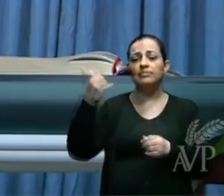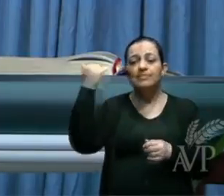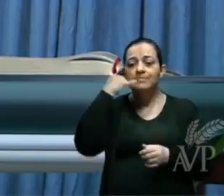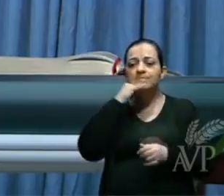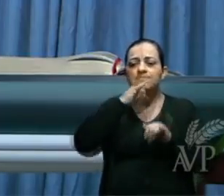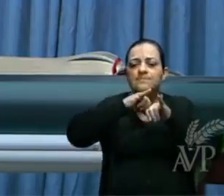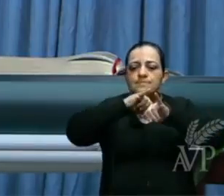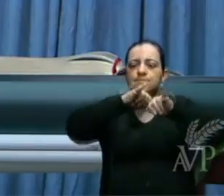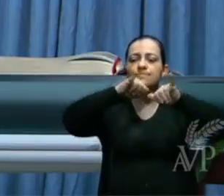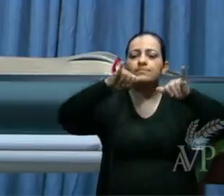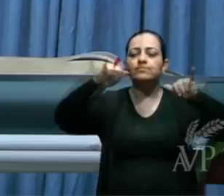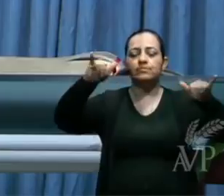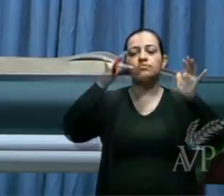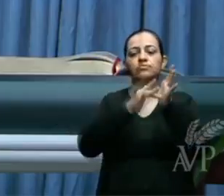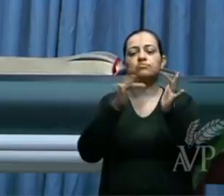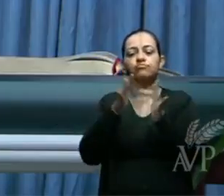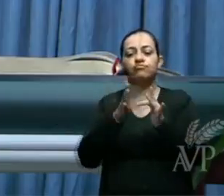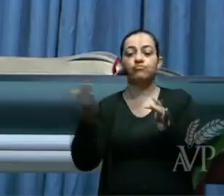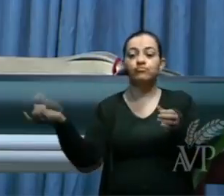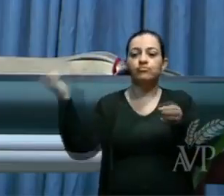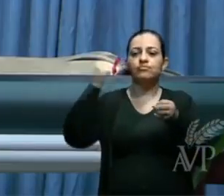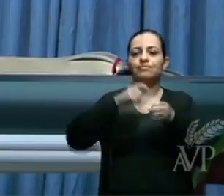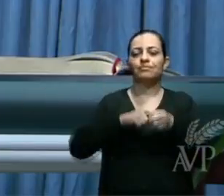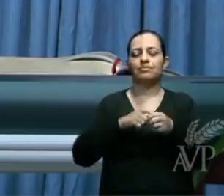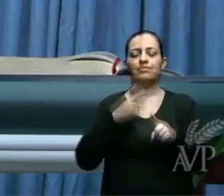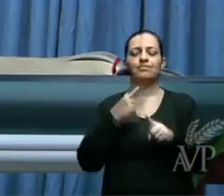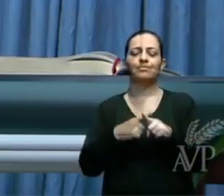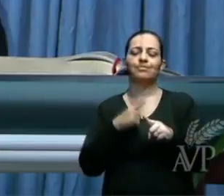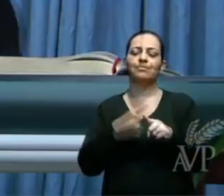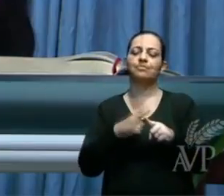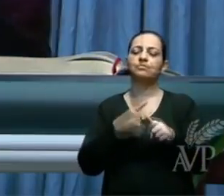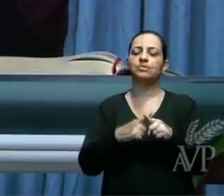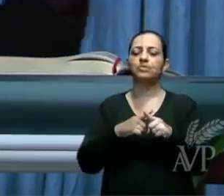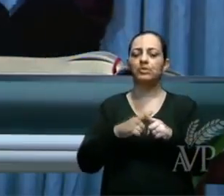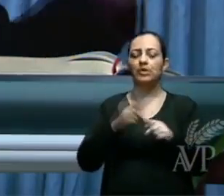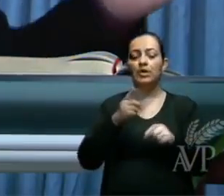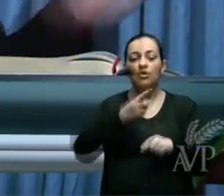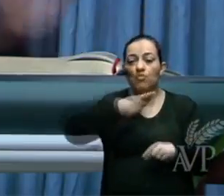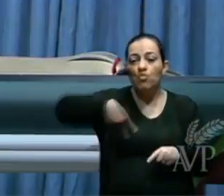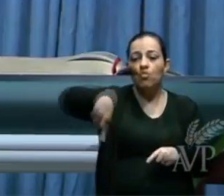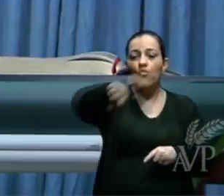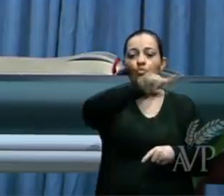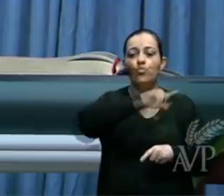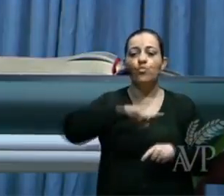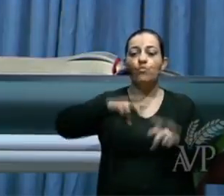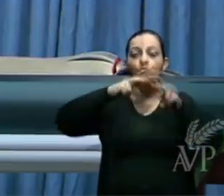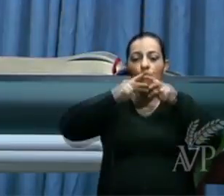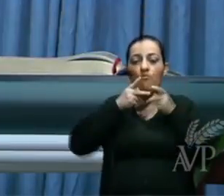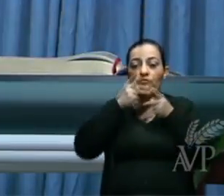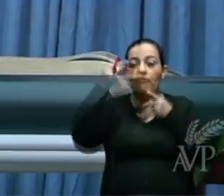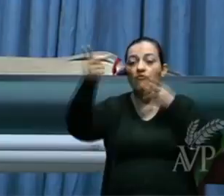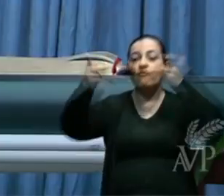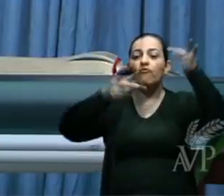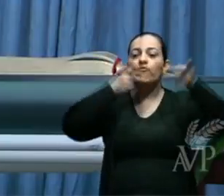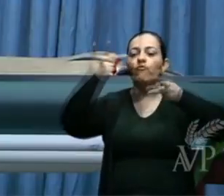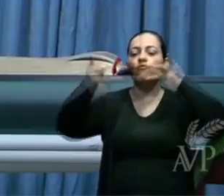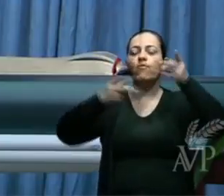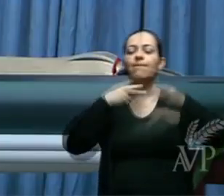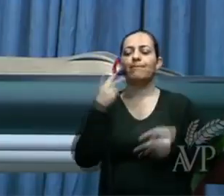portas porque a bíblia havia dito voz que clama no deserto e os fariseus